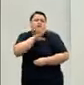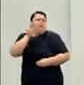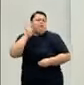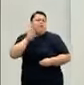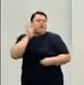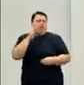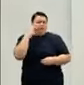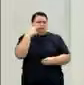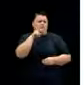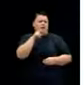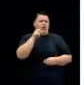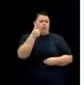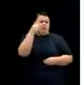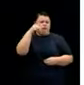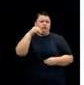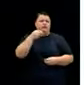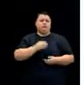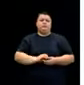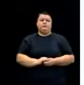assistir, é um minutinho só.